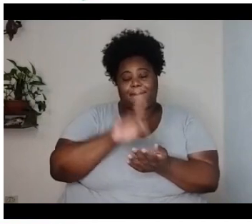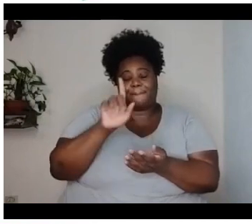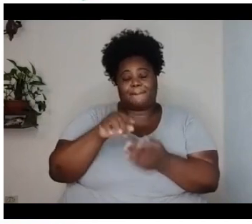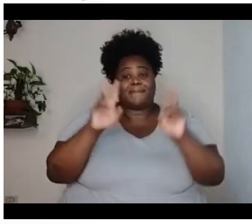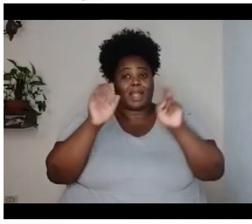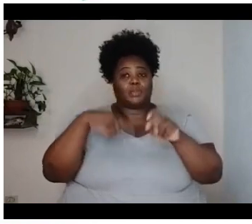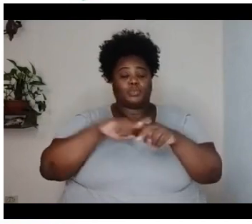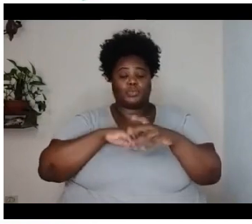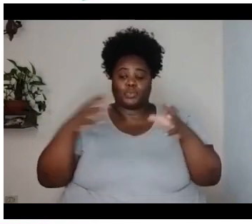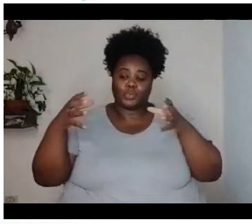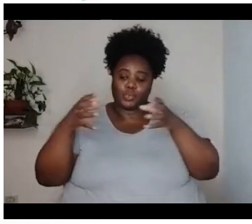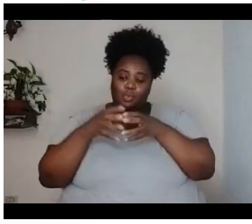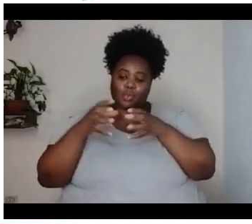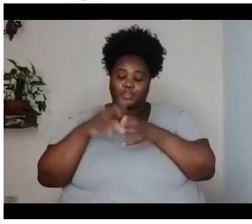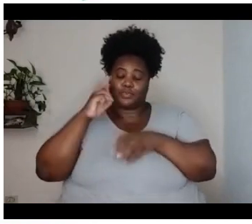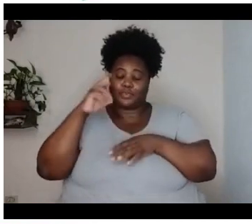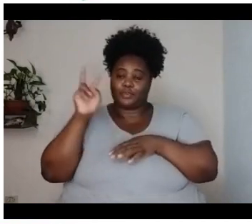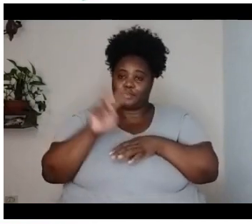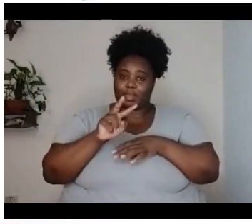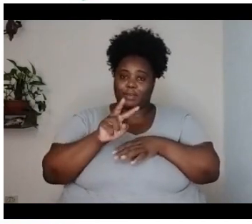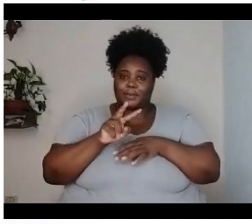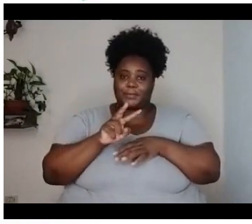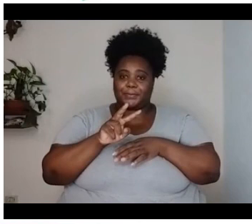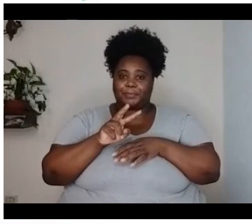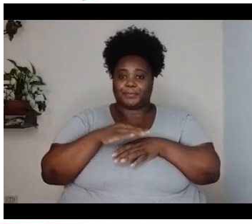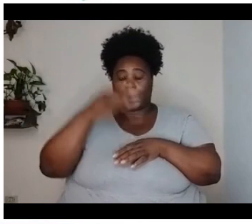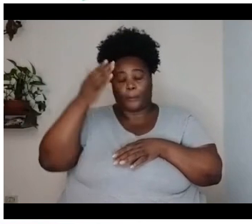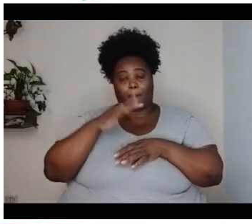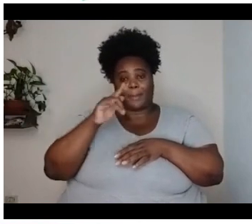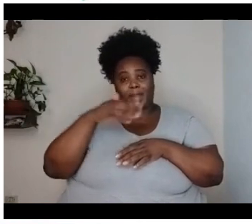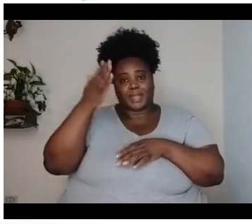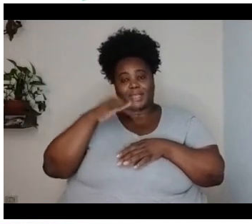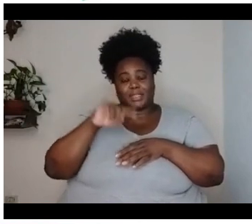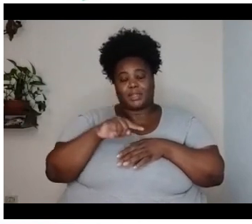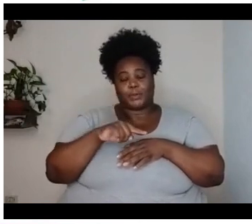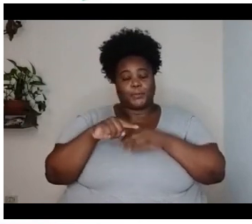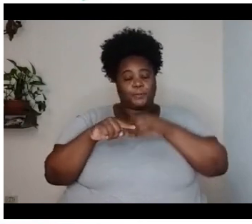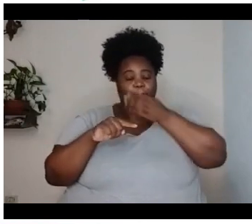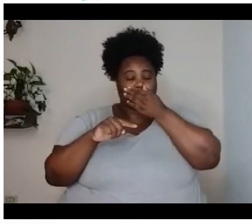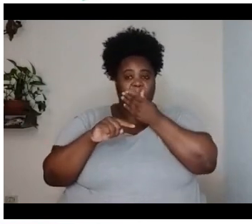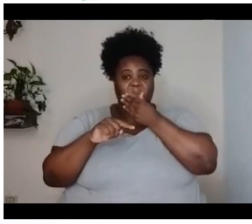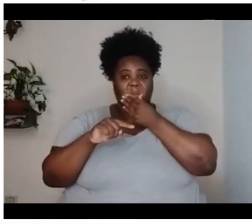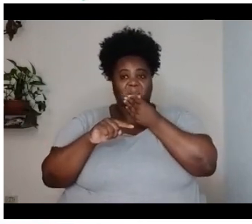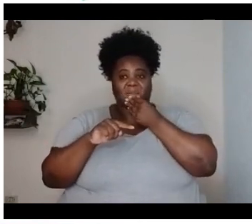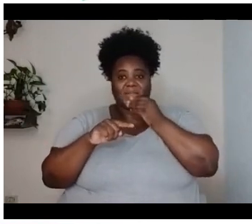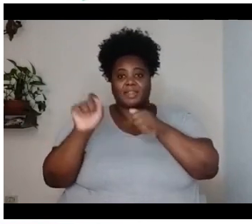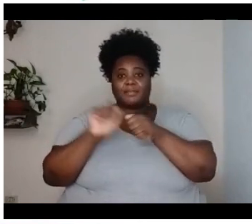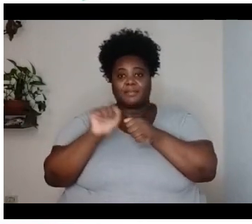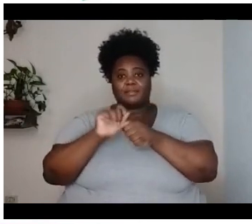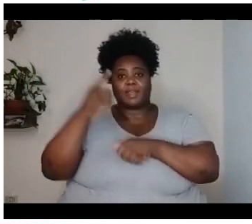que eu vejo, que eu presencio, né? Que me fazem pensar em